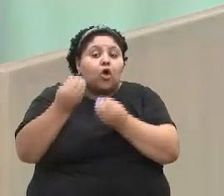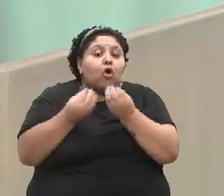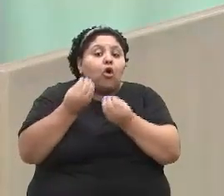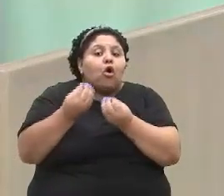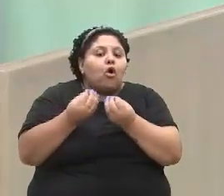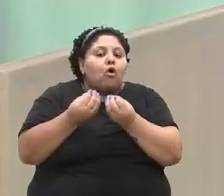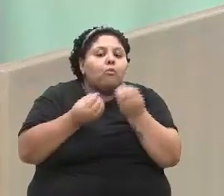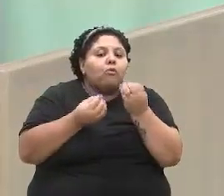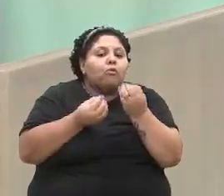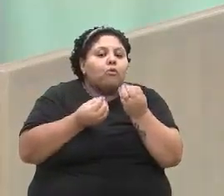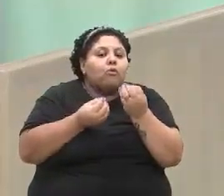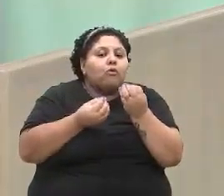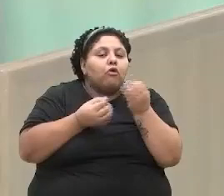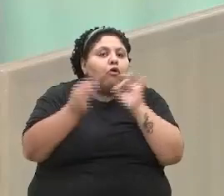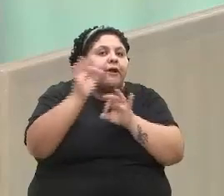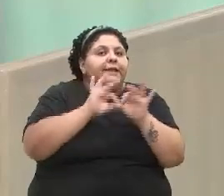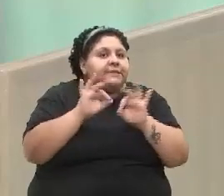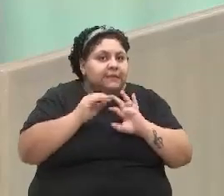vamos resolver?